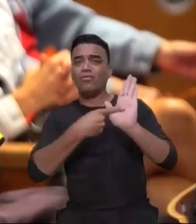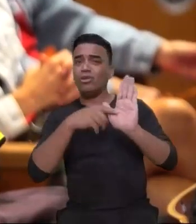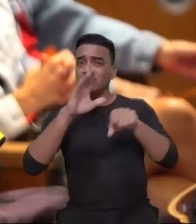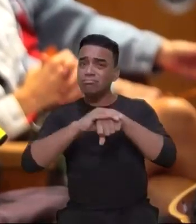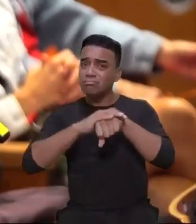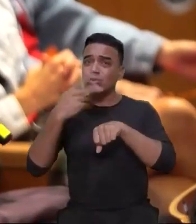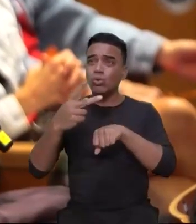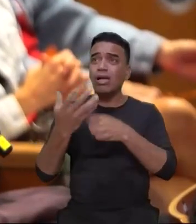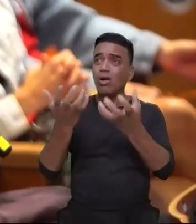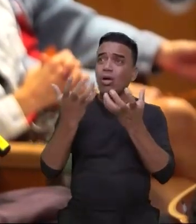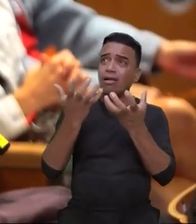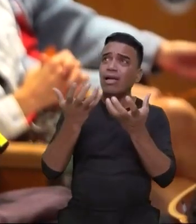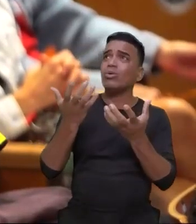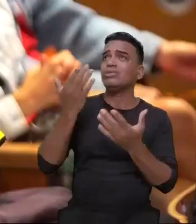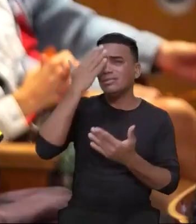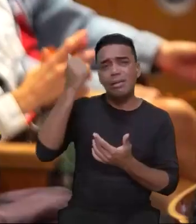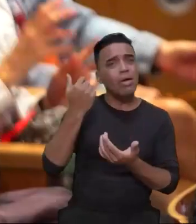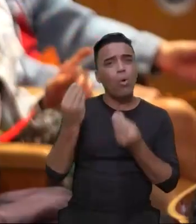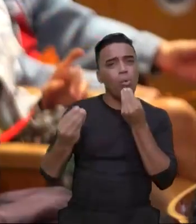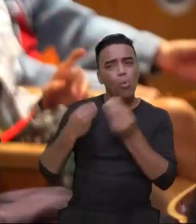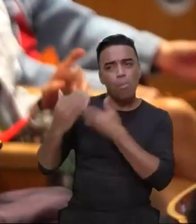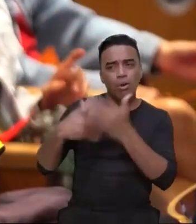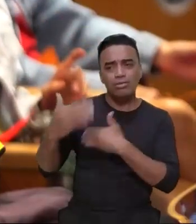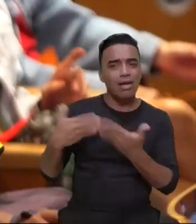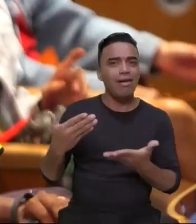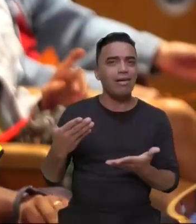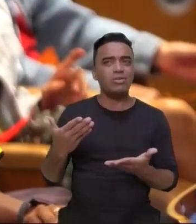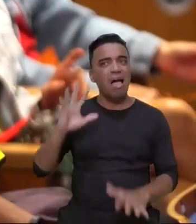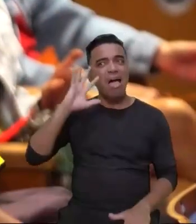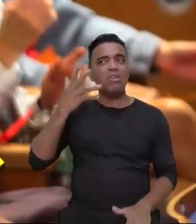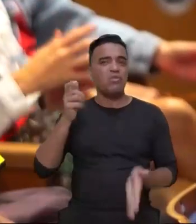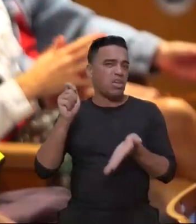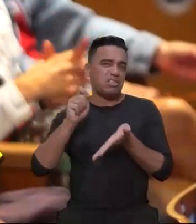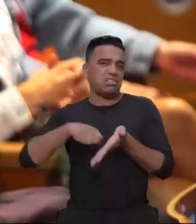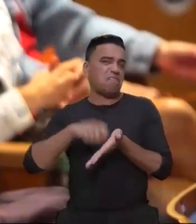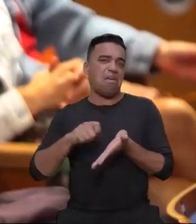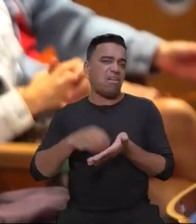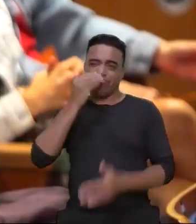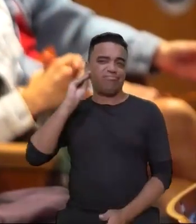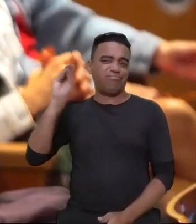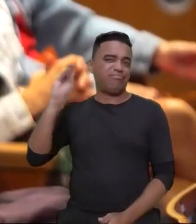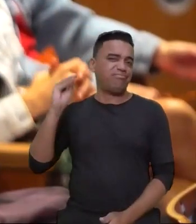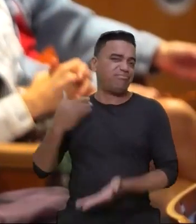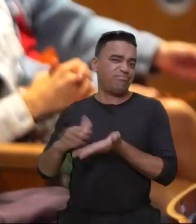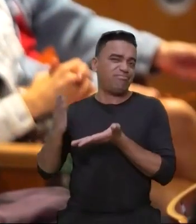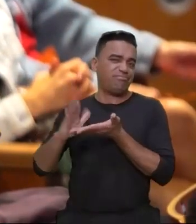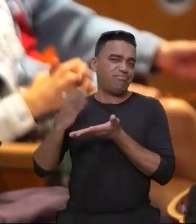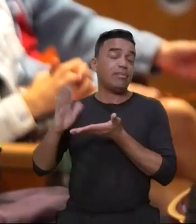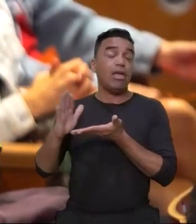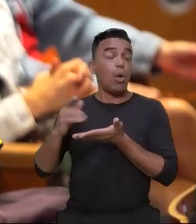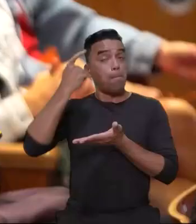saber como que é esse seu processo. Só resolvi escrever mesmo, sem ligar para o que vão dizer, ou